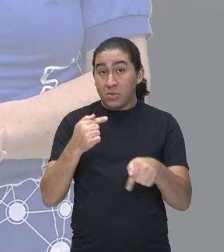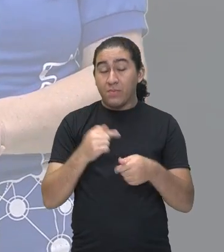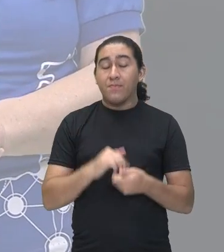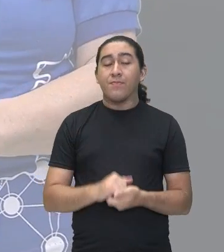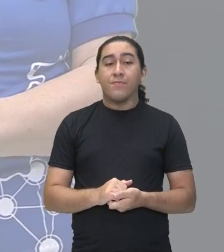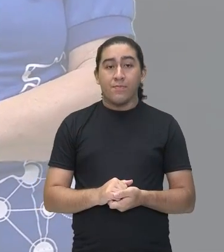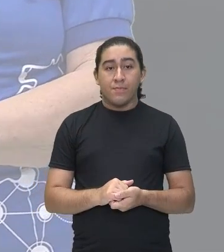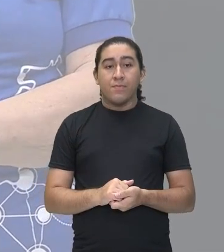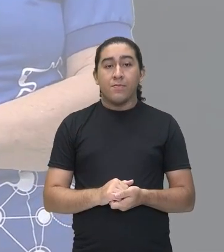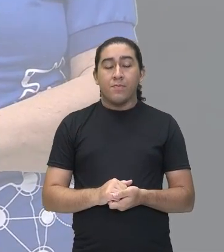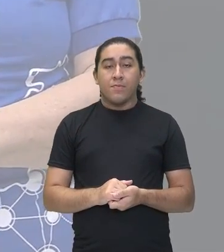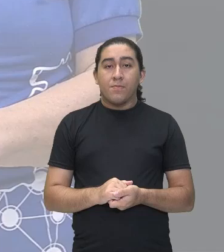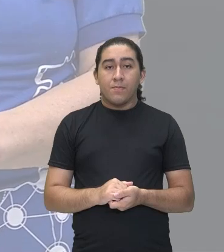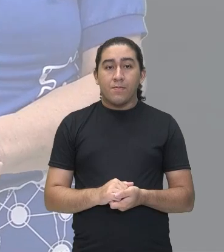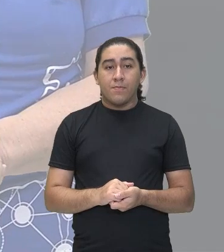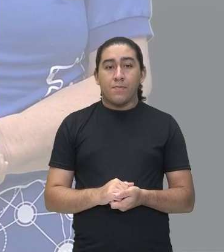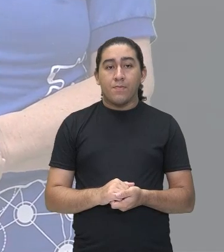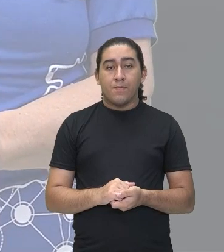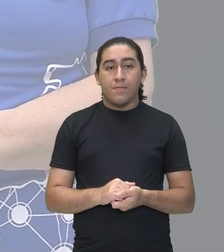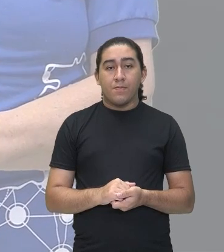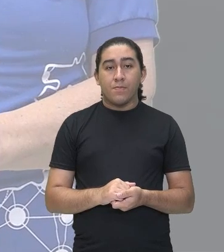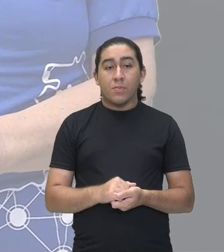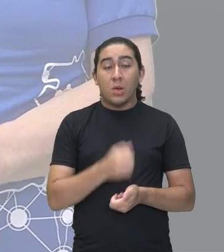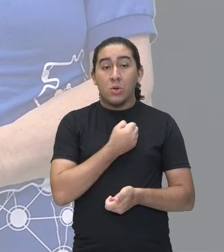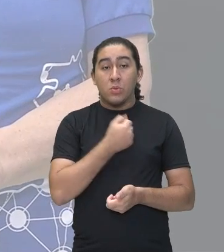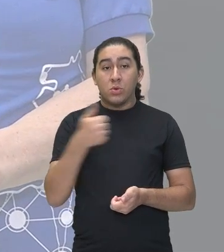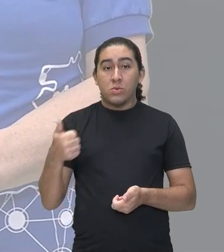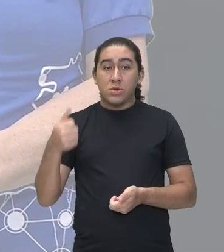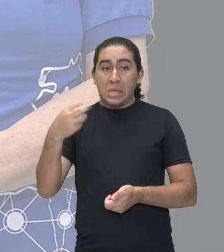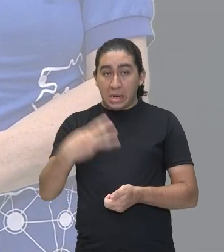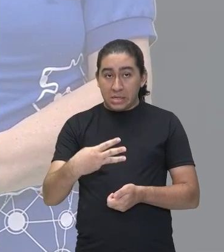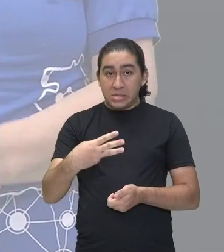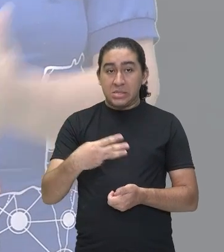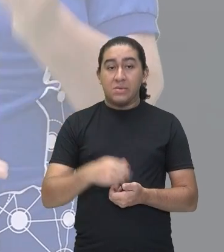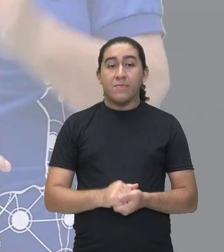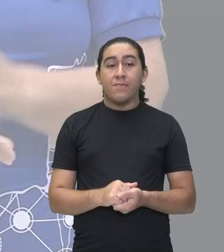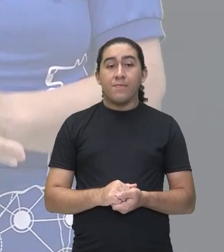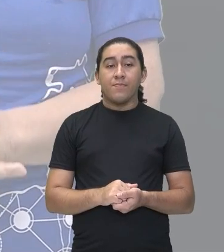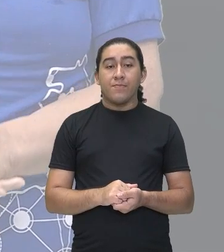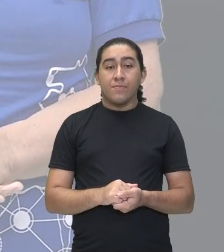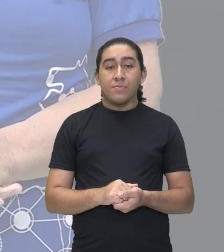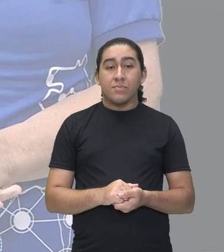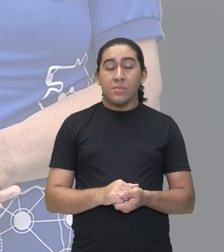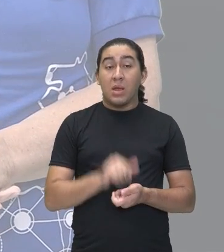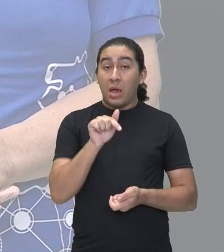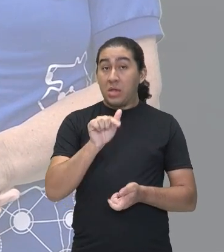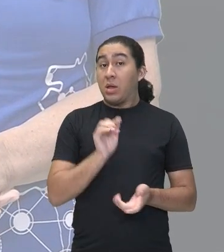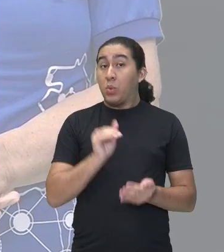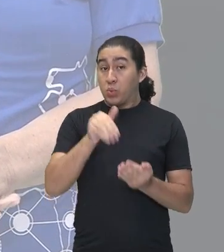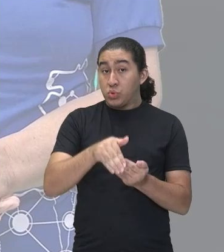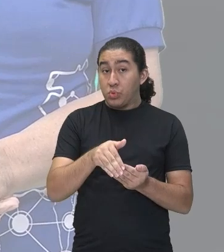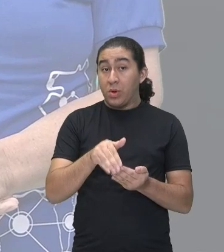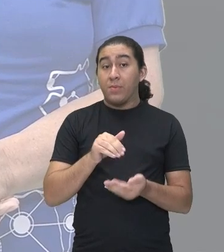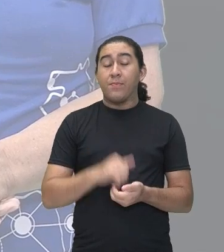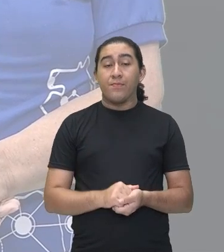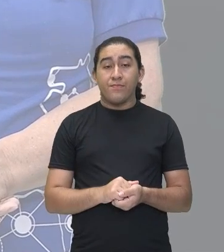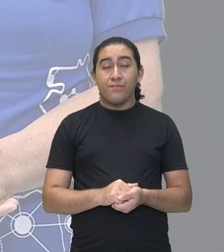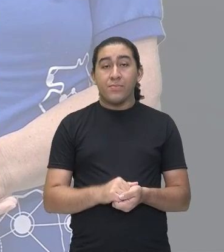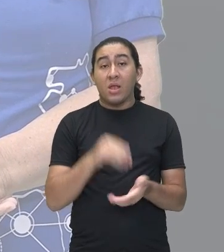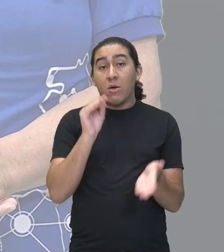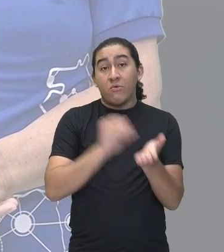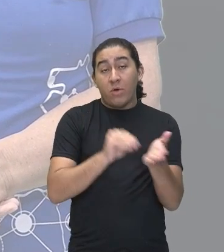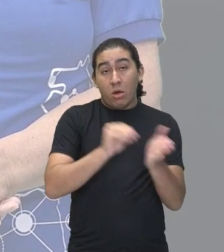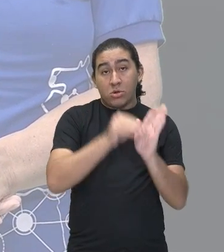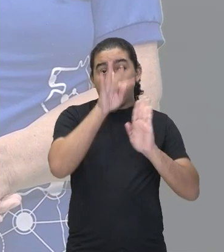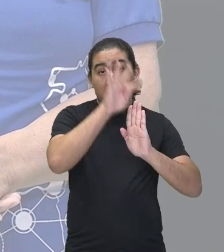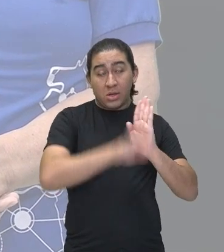nepotismo, é proibido, ok? Carta 13. Sem subtítulo, a última carta ficou inacabada. No